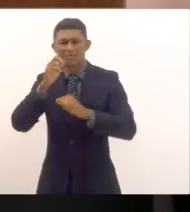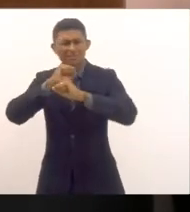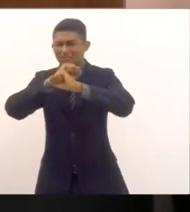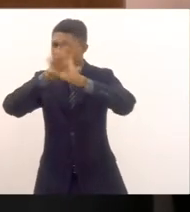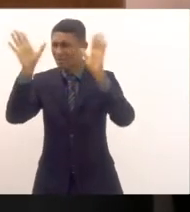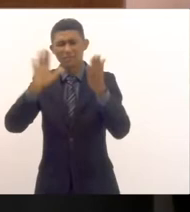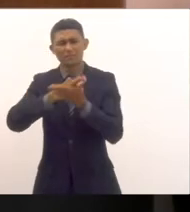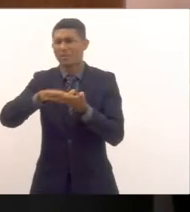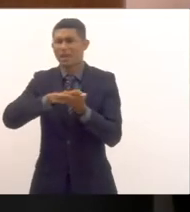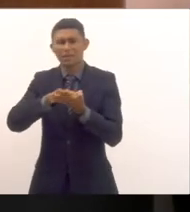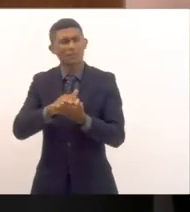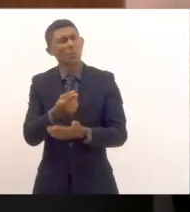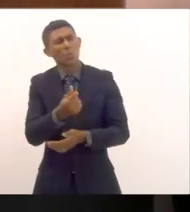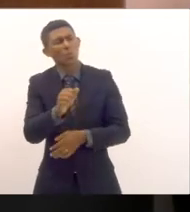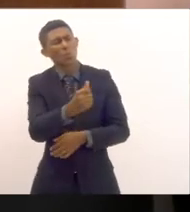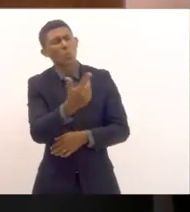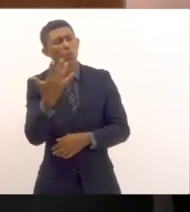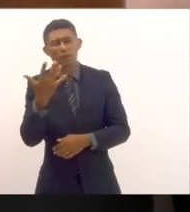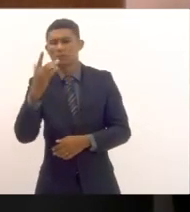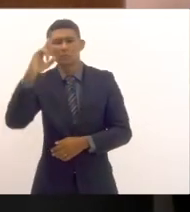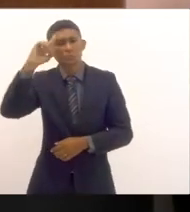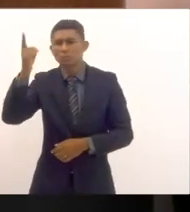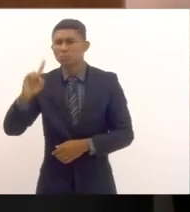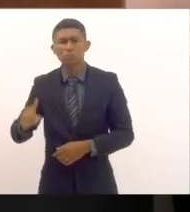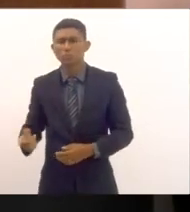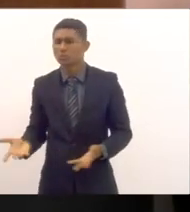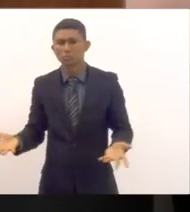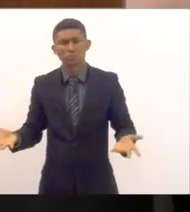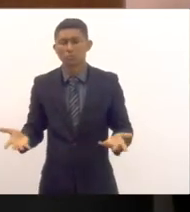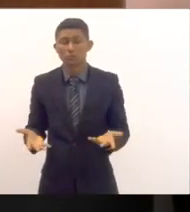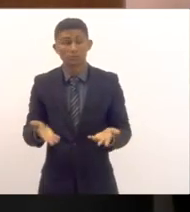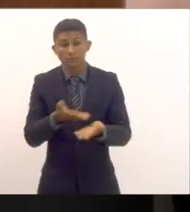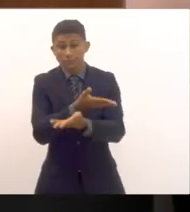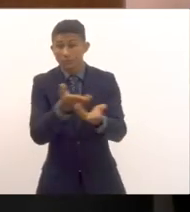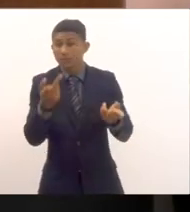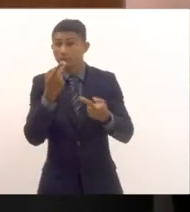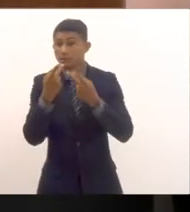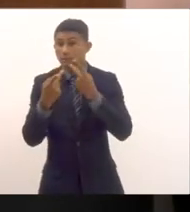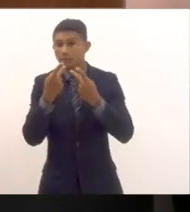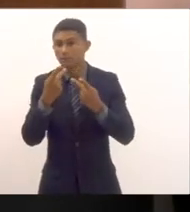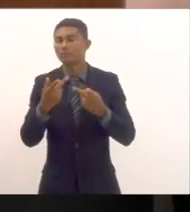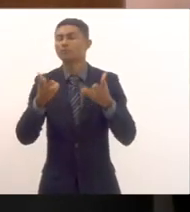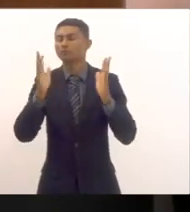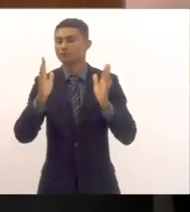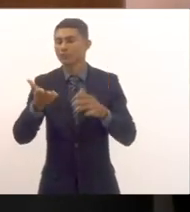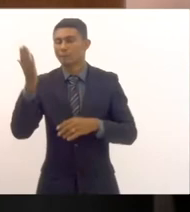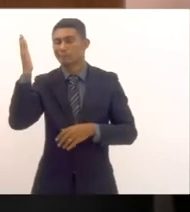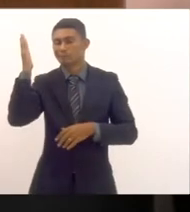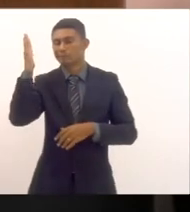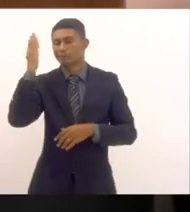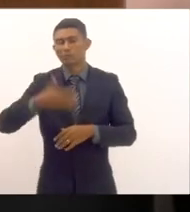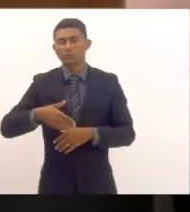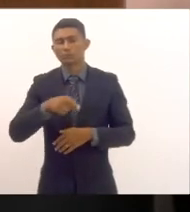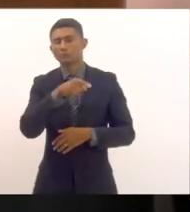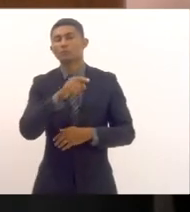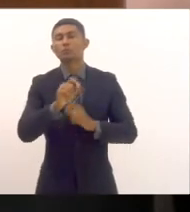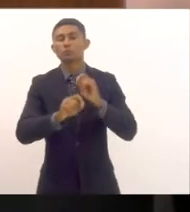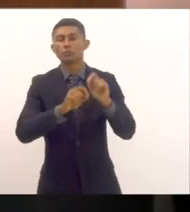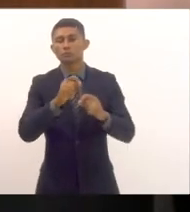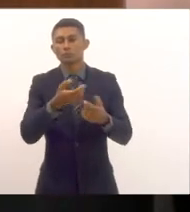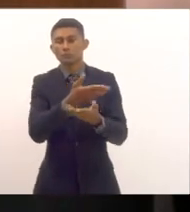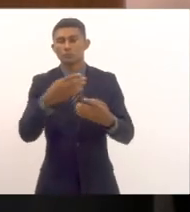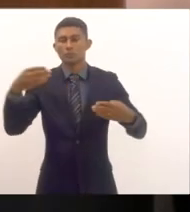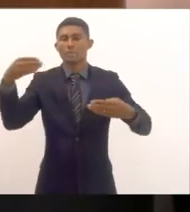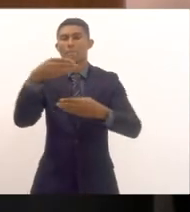que é o curso da operação ninguém sabe qualquer coisa operação é eles falam já já foi provado se diz que é cada